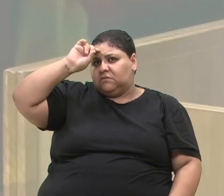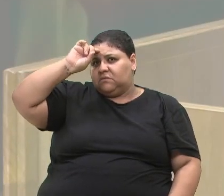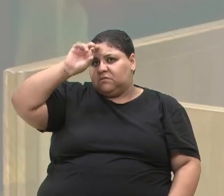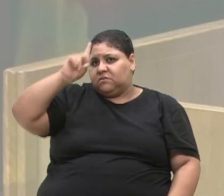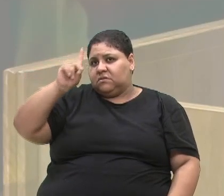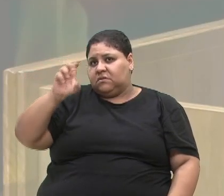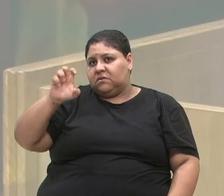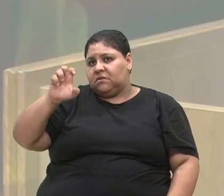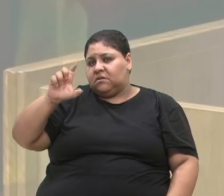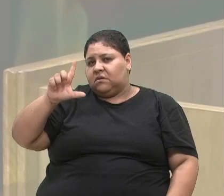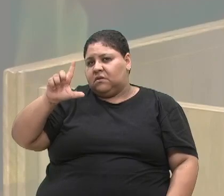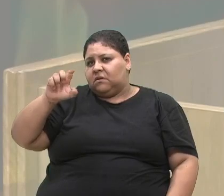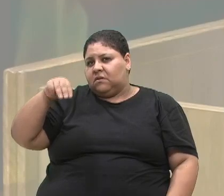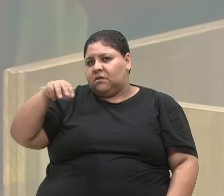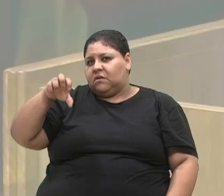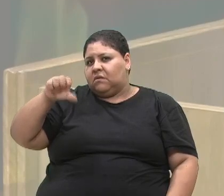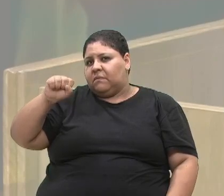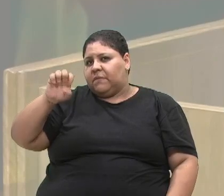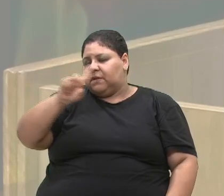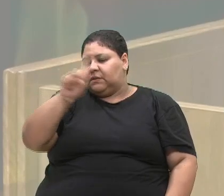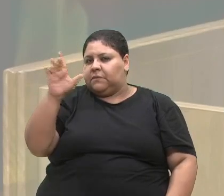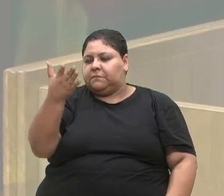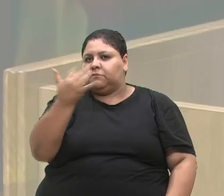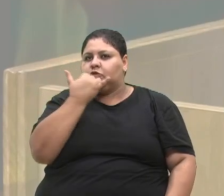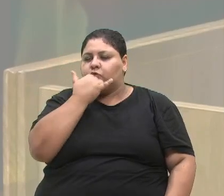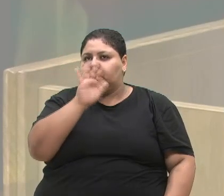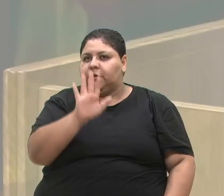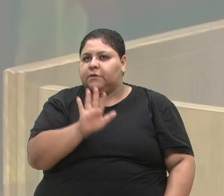Delmese, Hospital